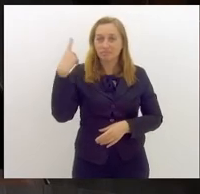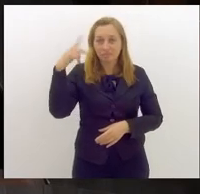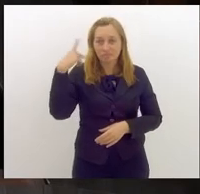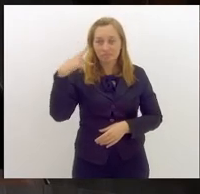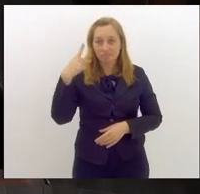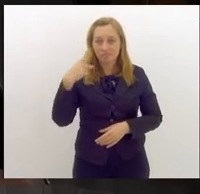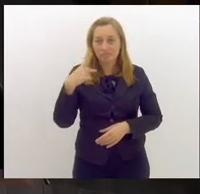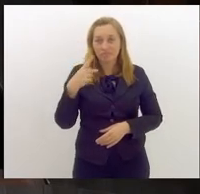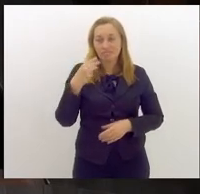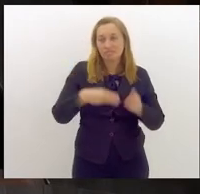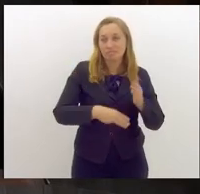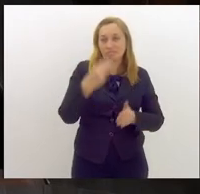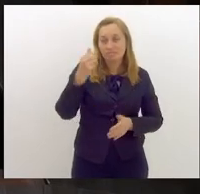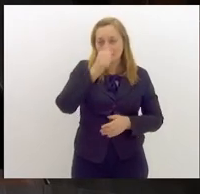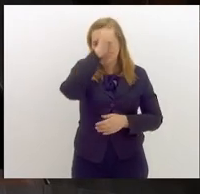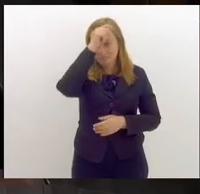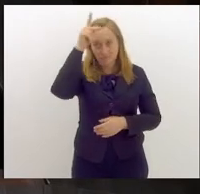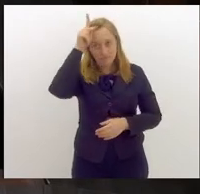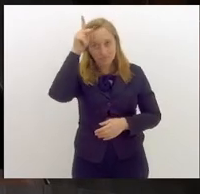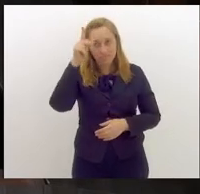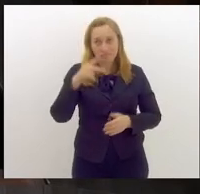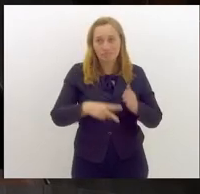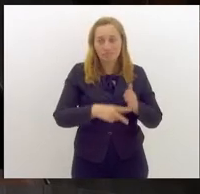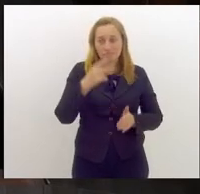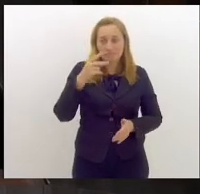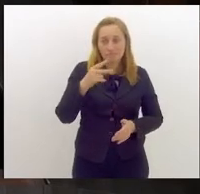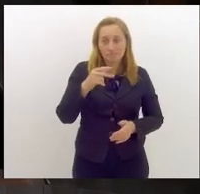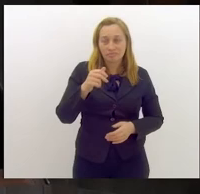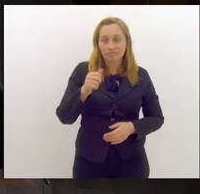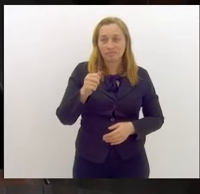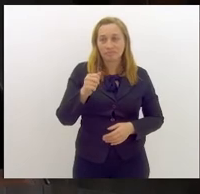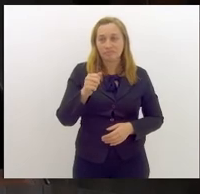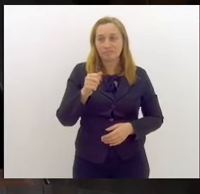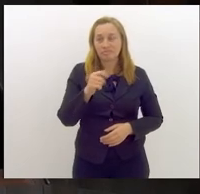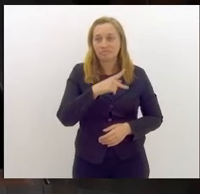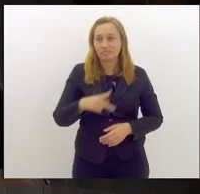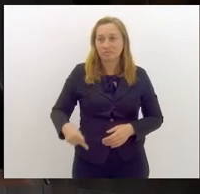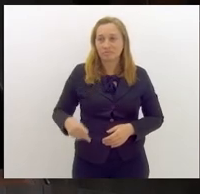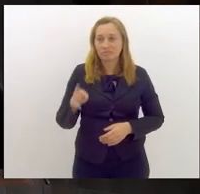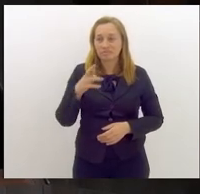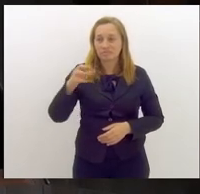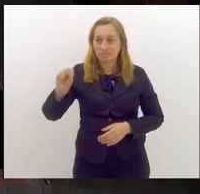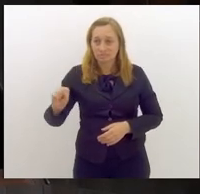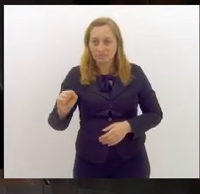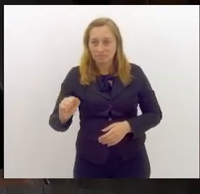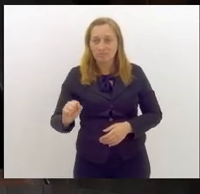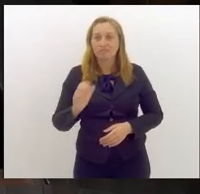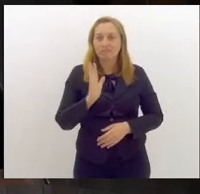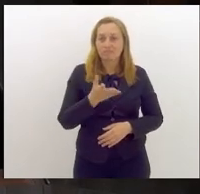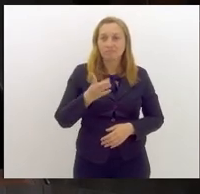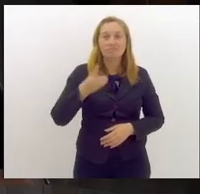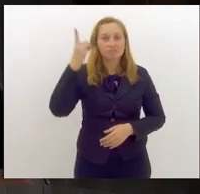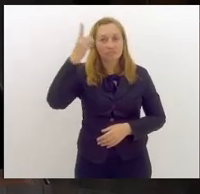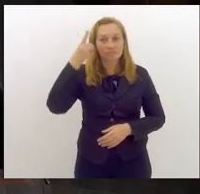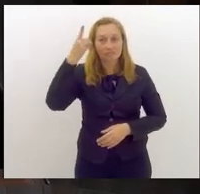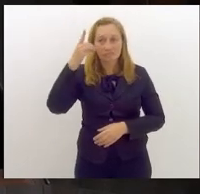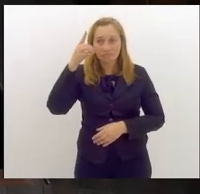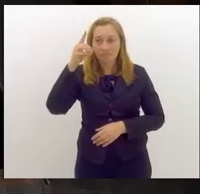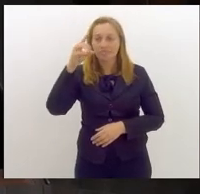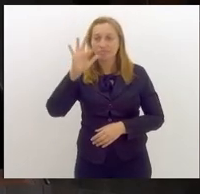três vezes Prefeito duas vezes presidente da Ceasa já fui deputado federal